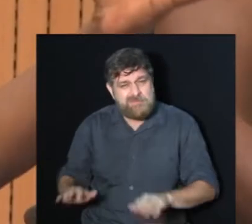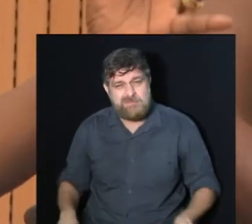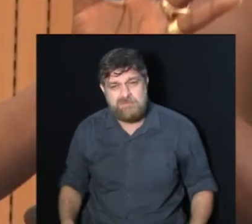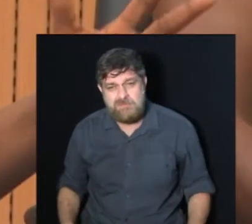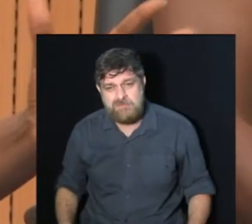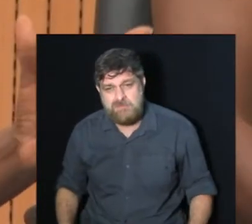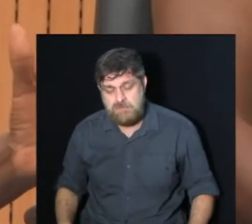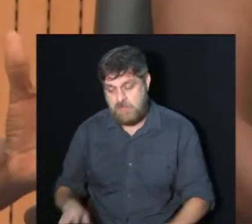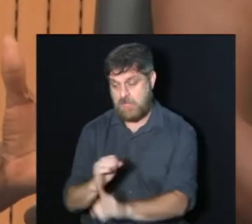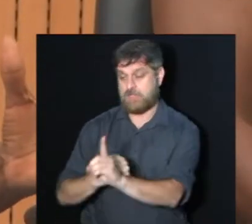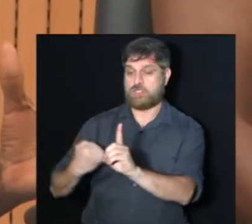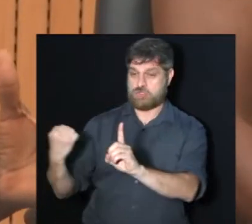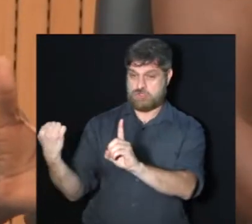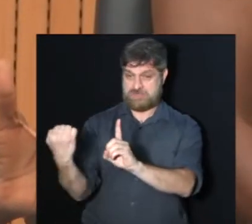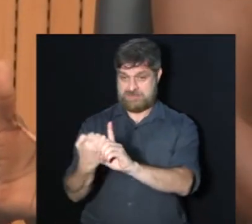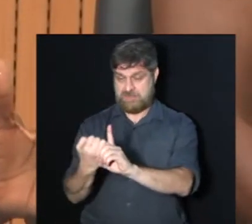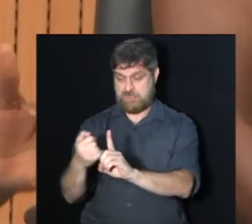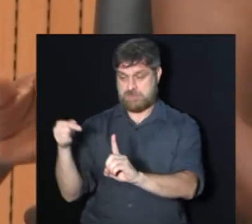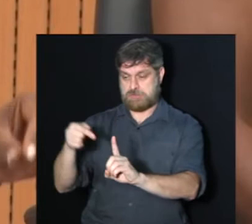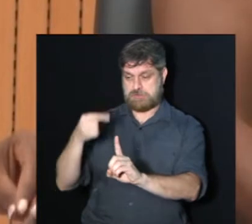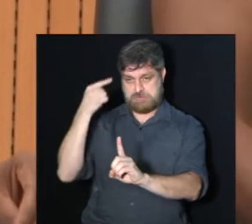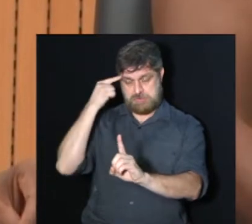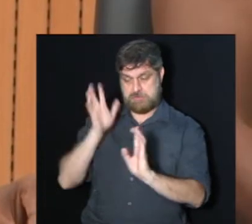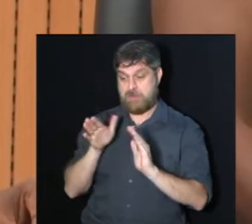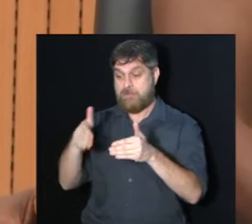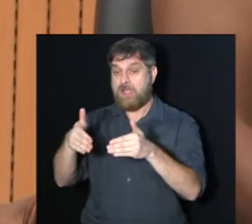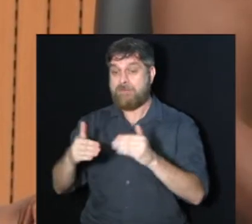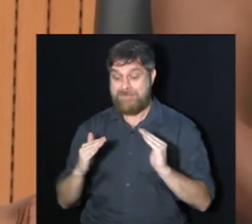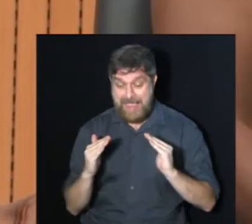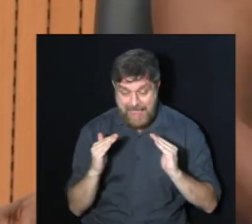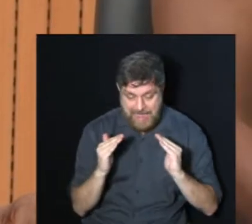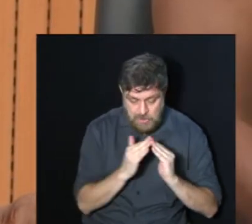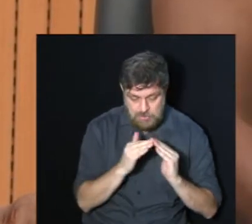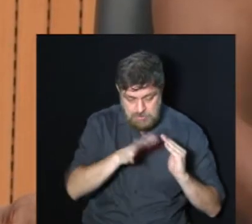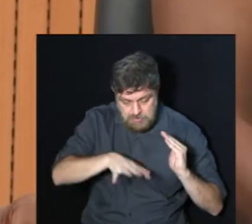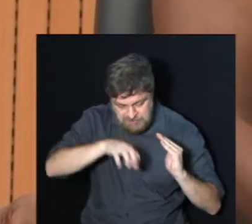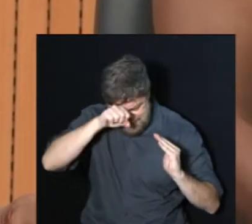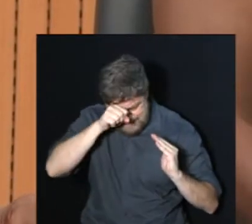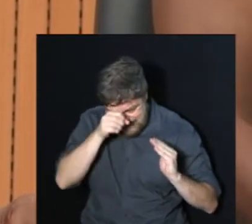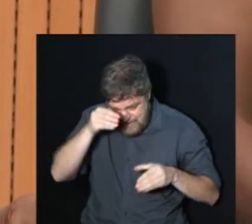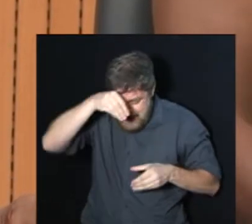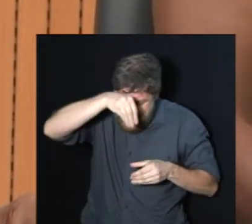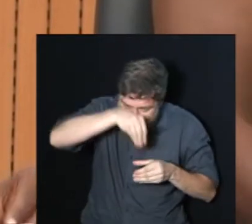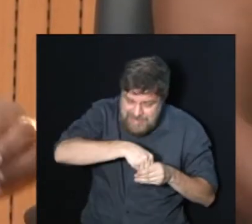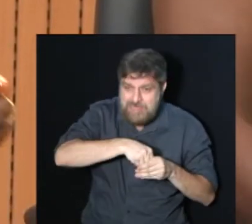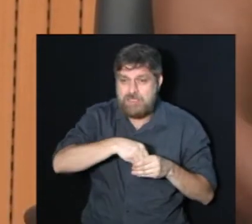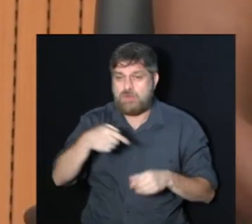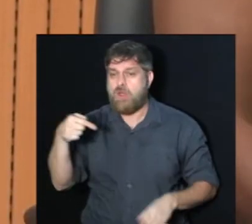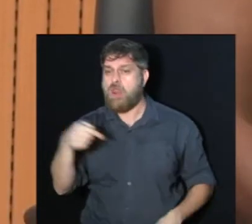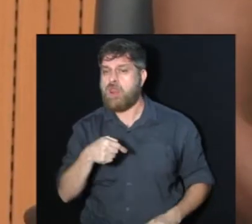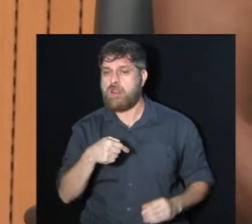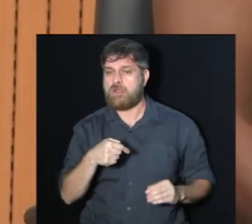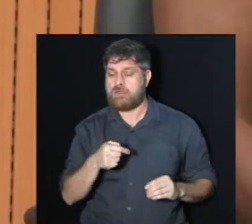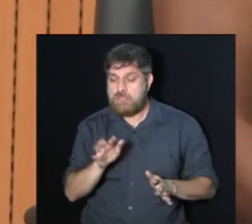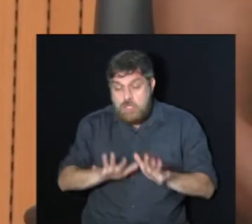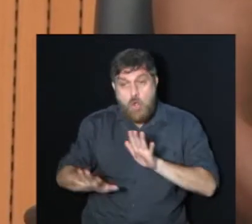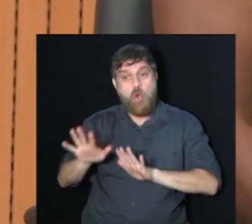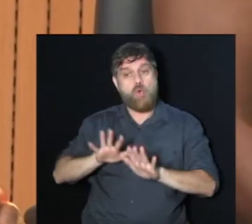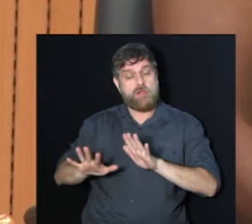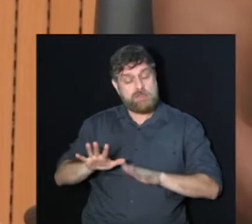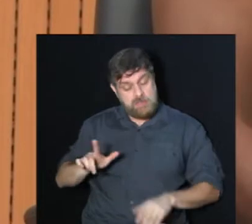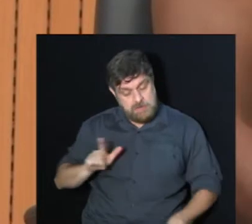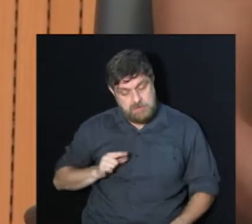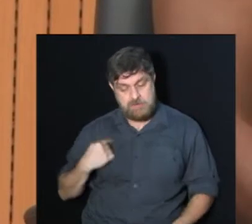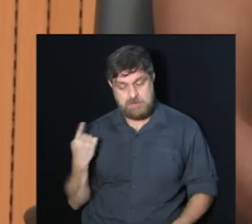em volta de nós, né? E dentro do nosso terreiro, se não tomar cuidado,